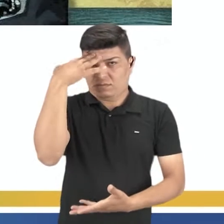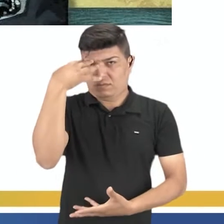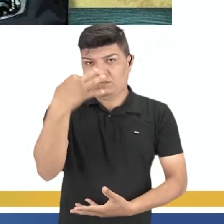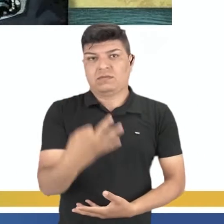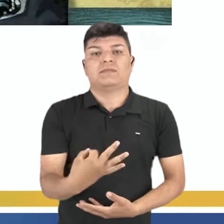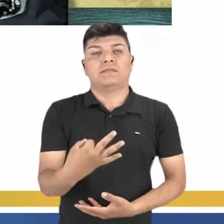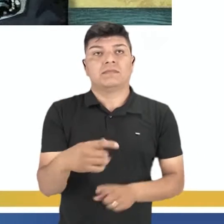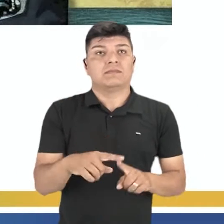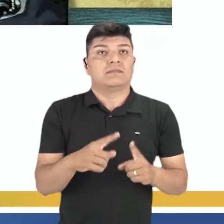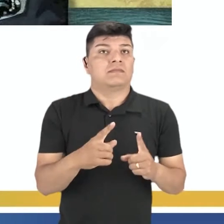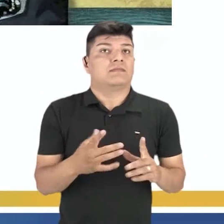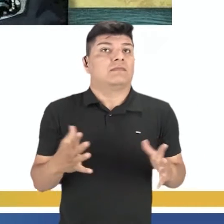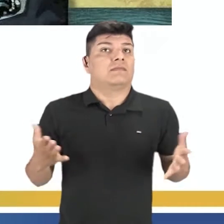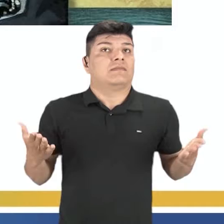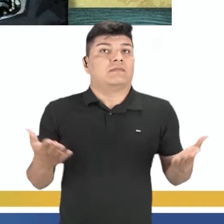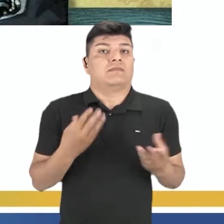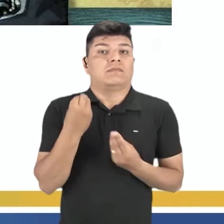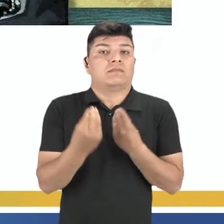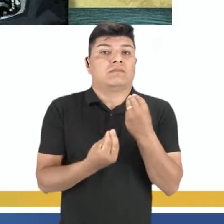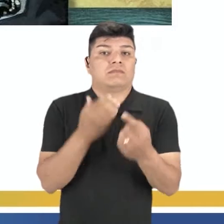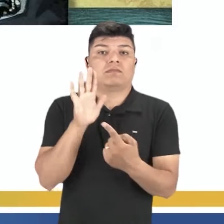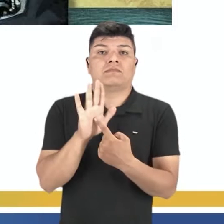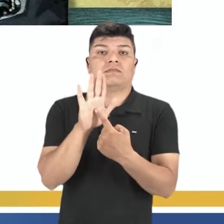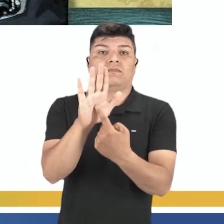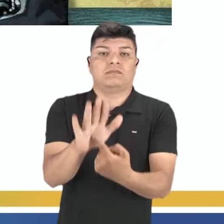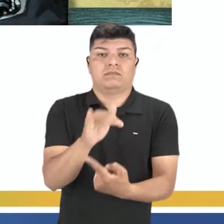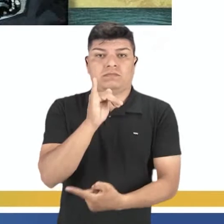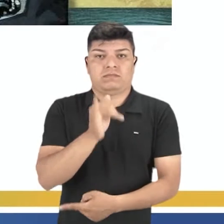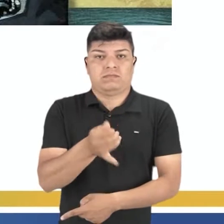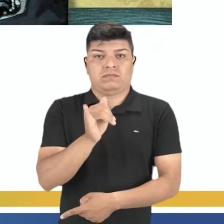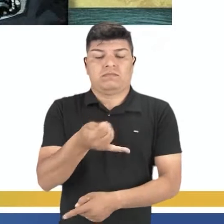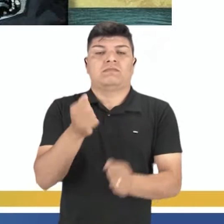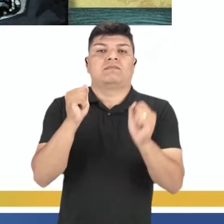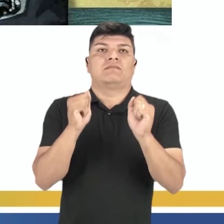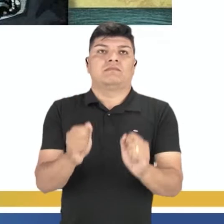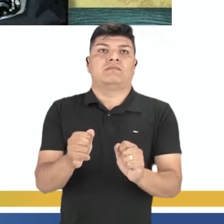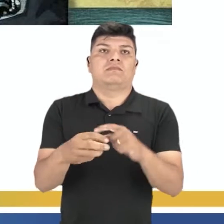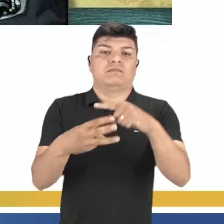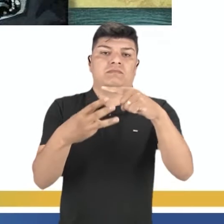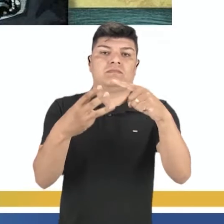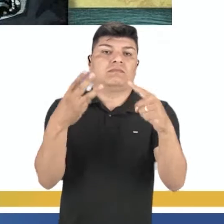sabe. Agora, como que ele aparece na narração? Ele pode vir em